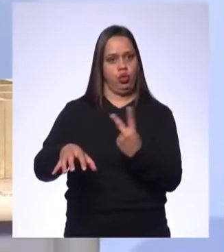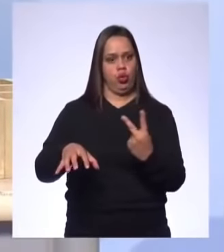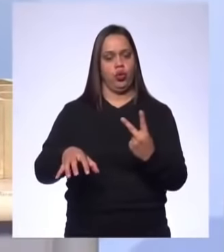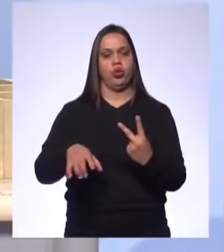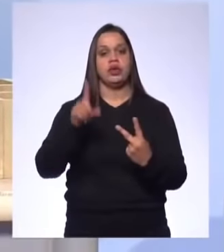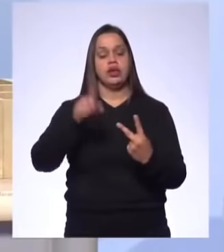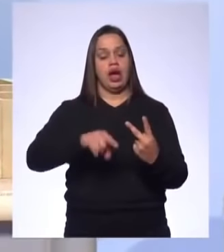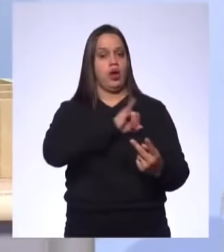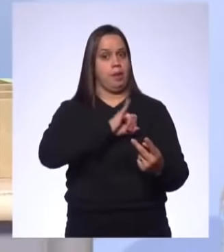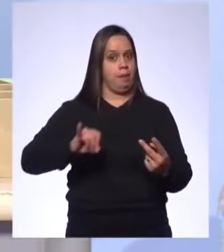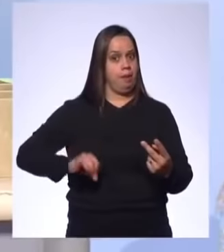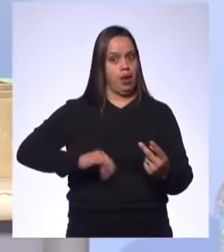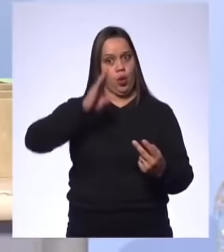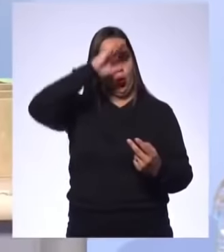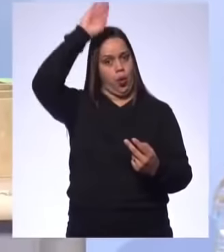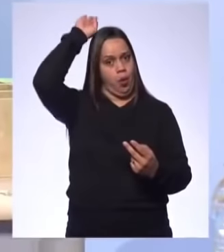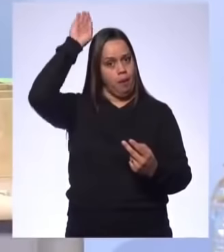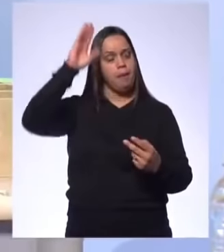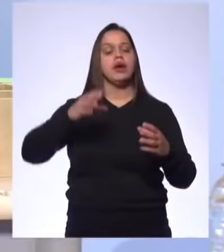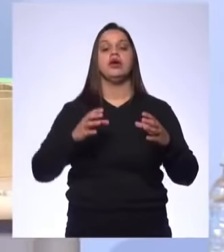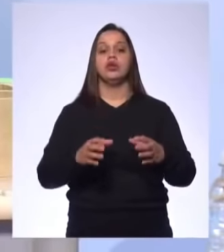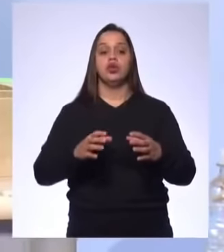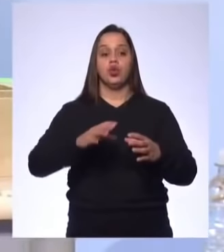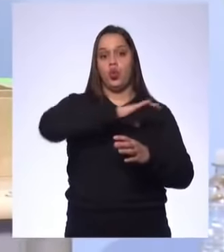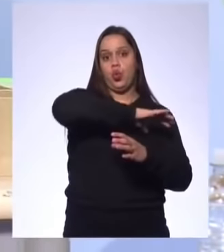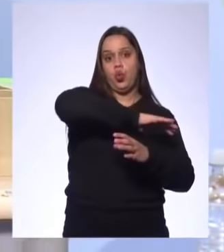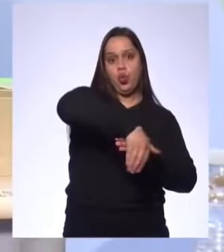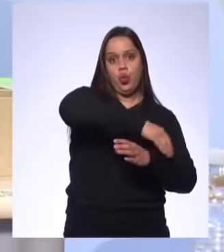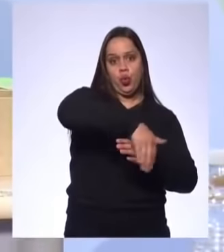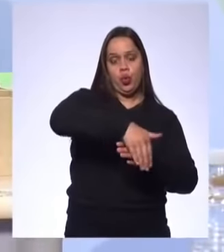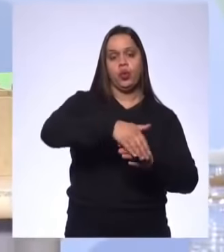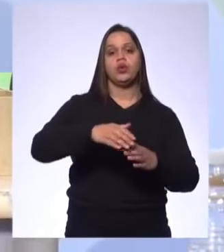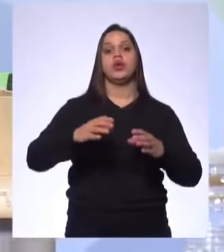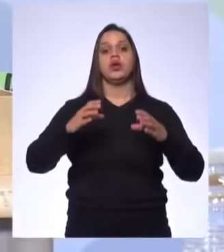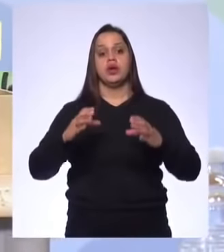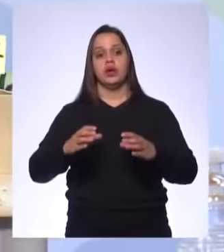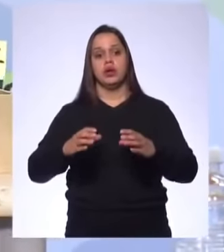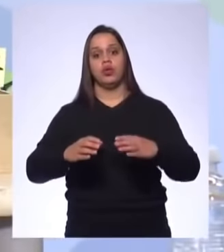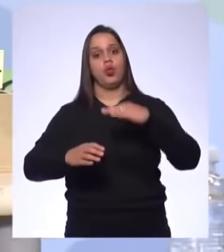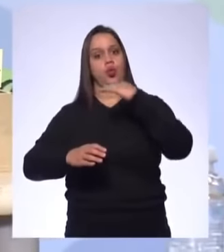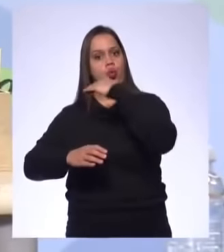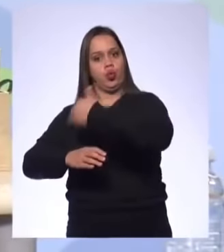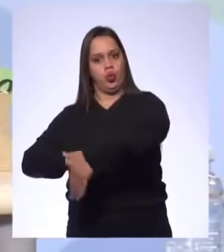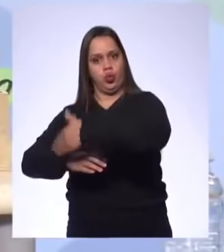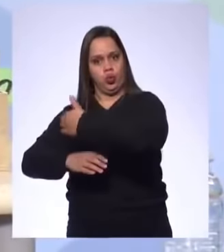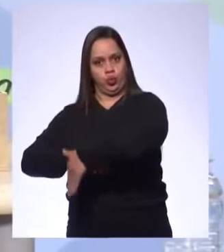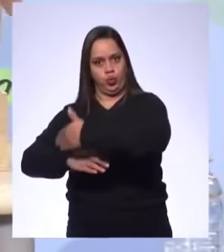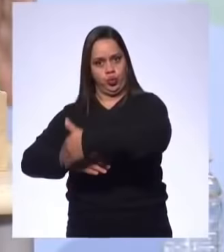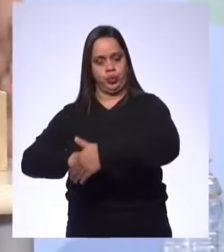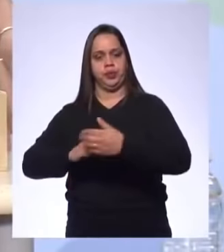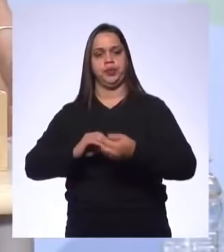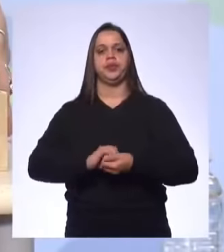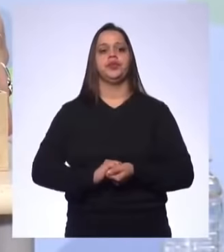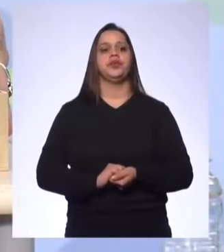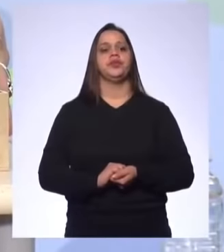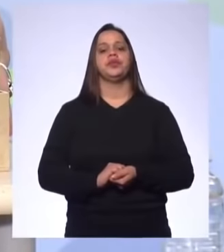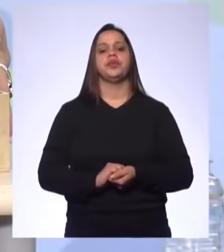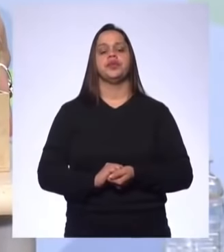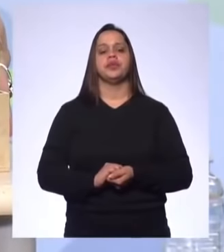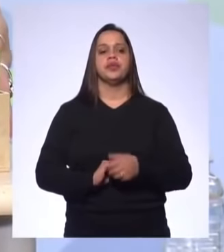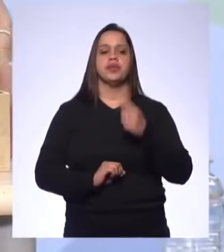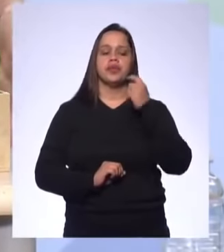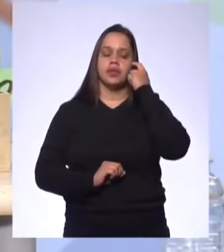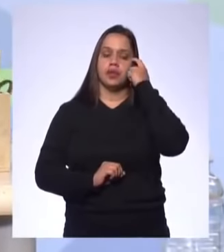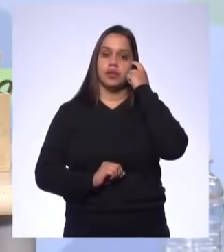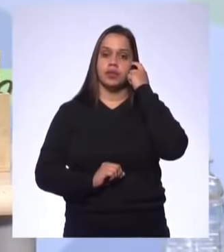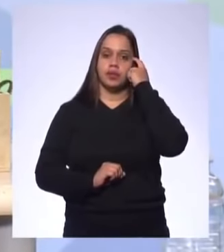Império Romano do Oriente, Império Romano do Ocidente.